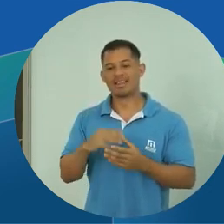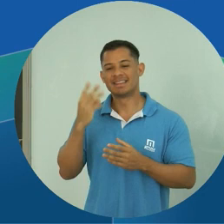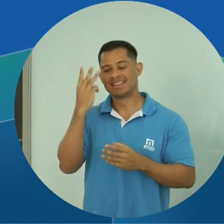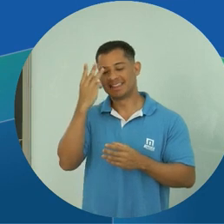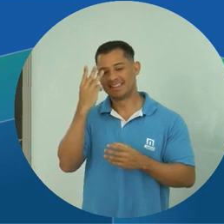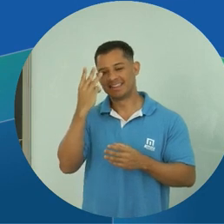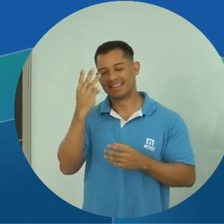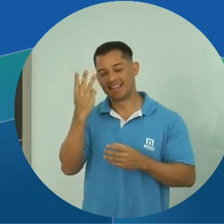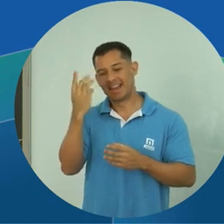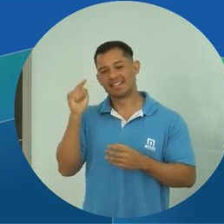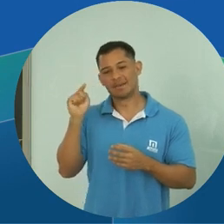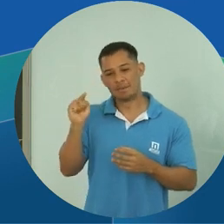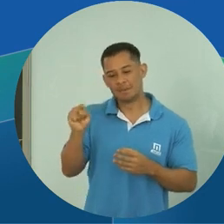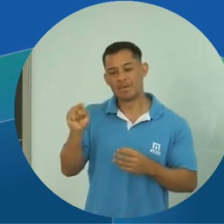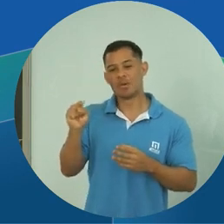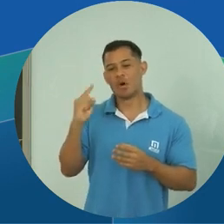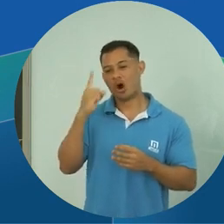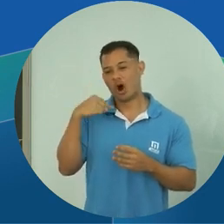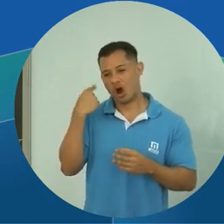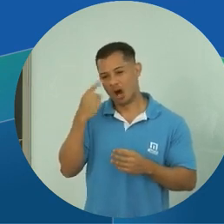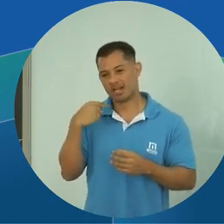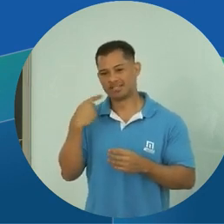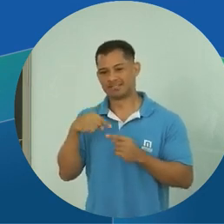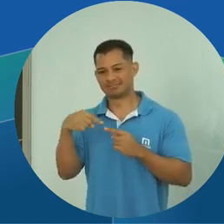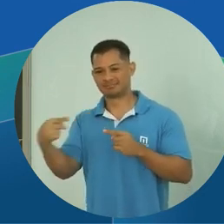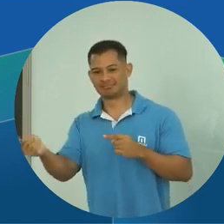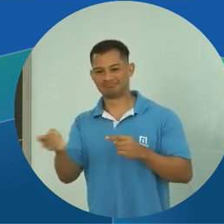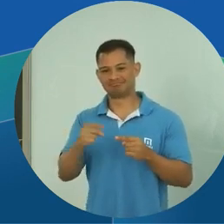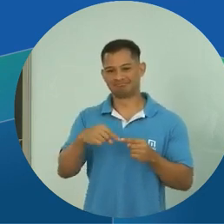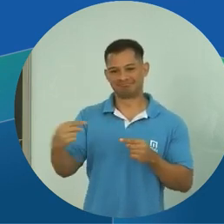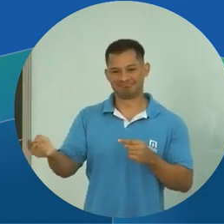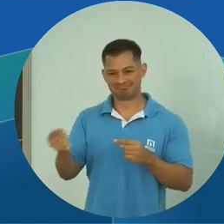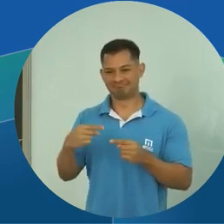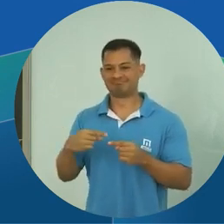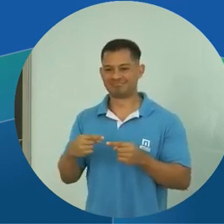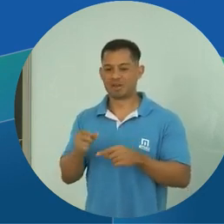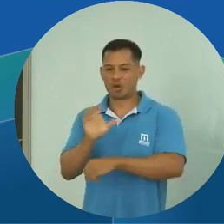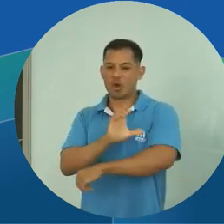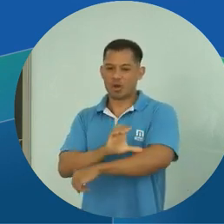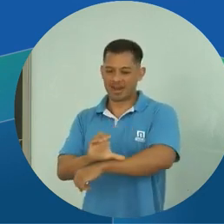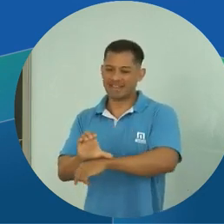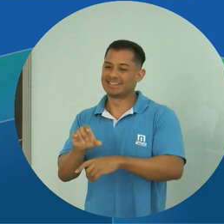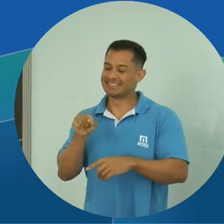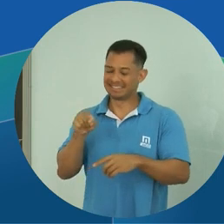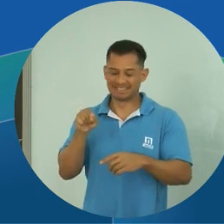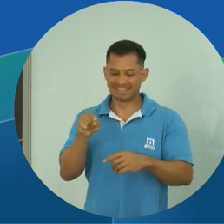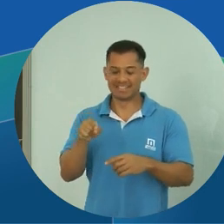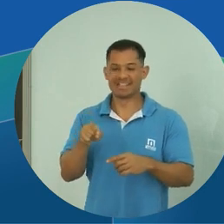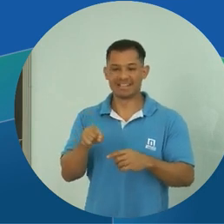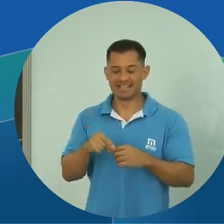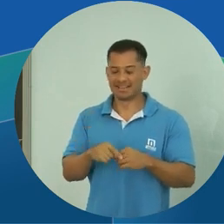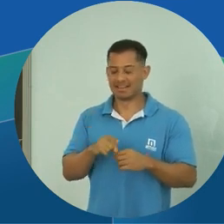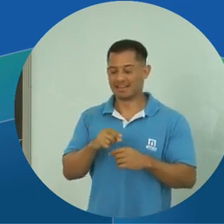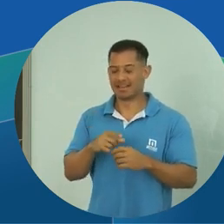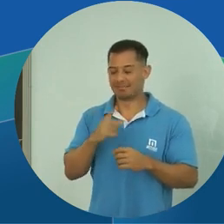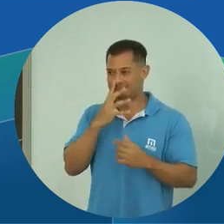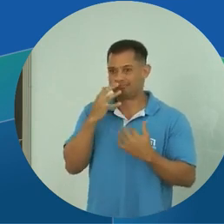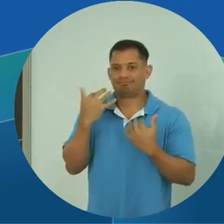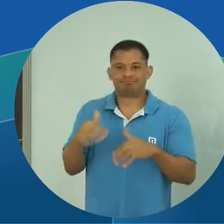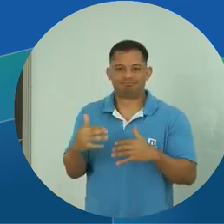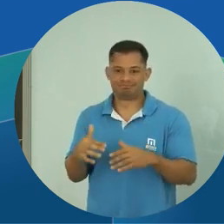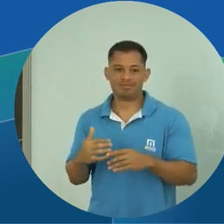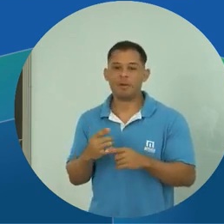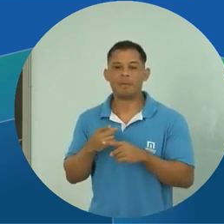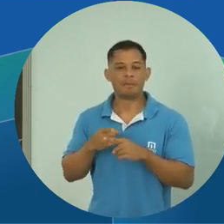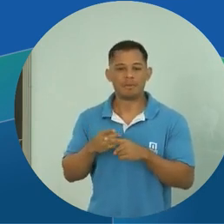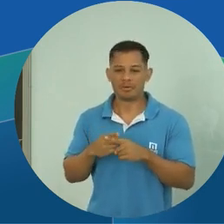transportando concreto. Isso é crítico porque eu vou mostrar mais na frente, são